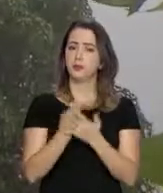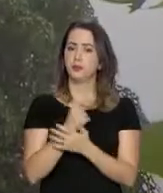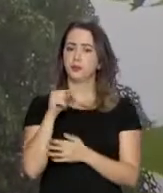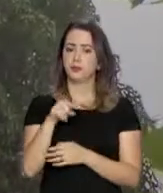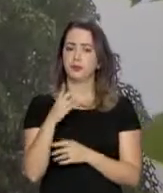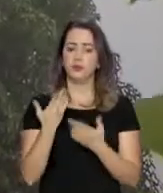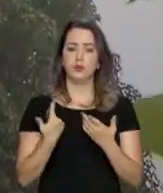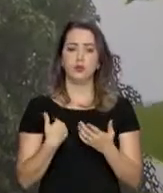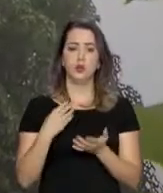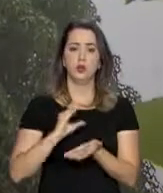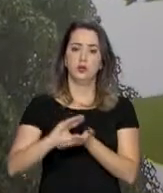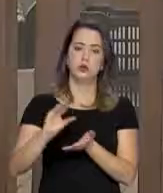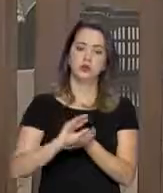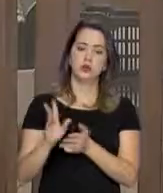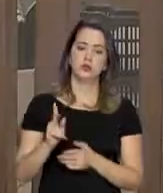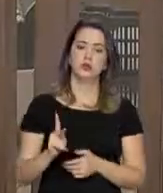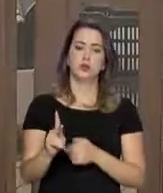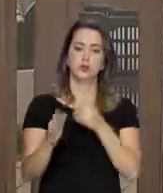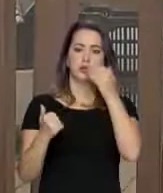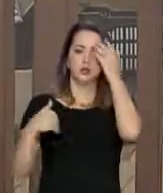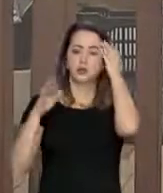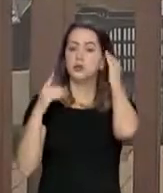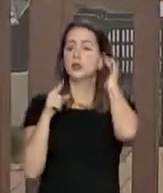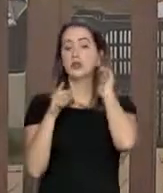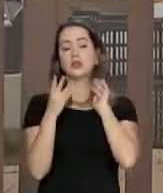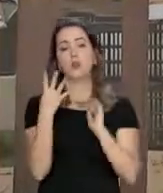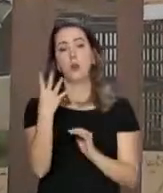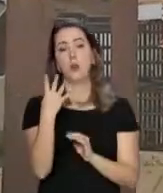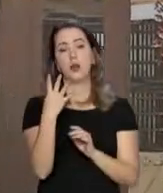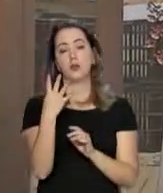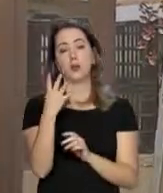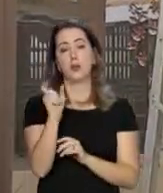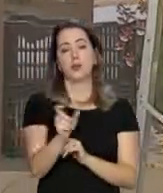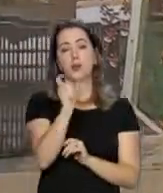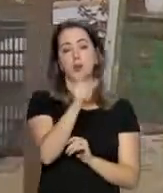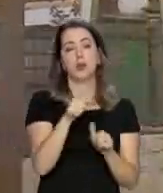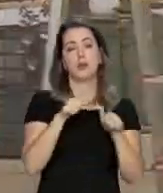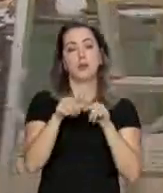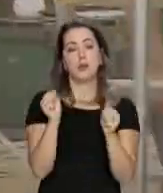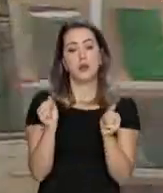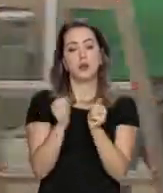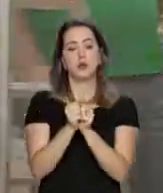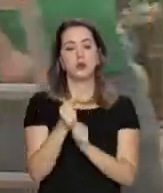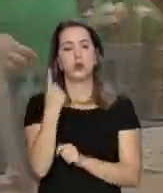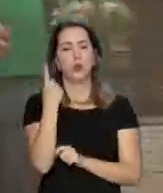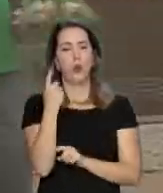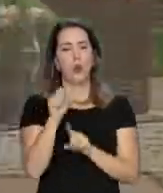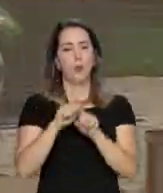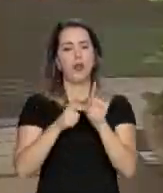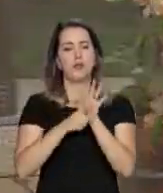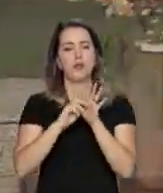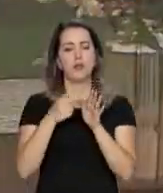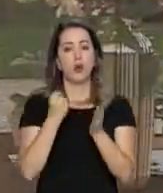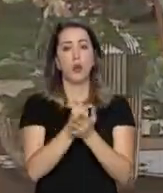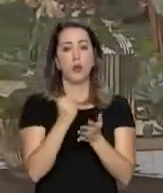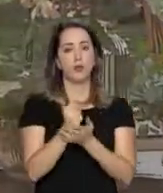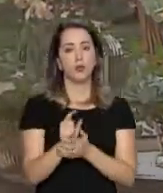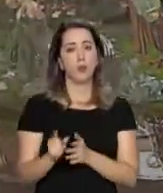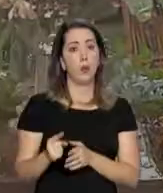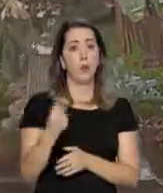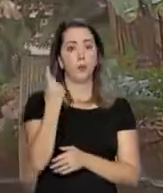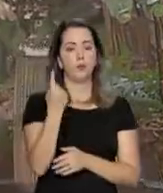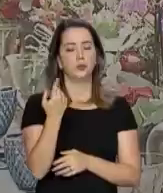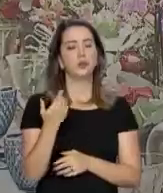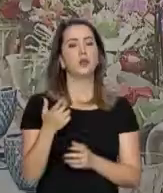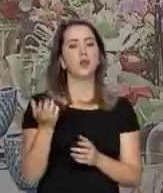investimentos não param na ele tem quatro funcionários sendo o último contratado há um mês e quer abrir uma nova